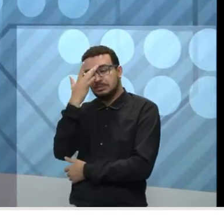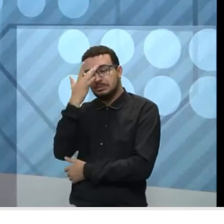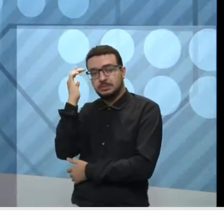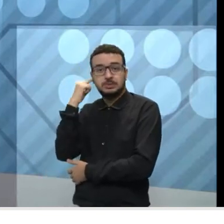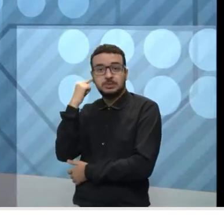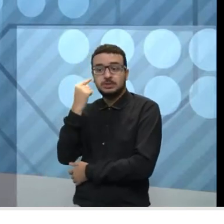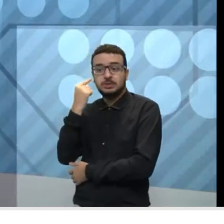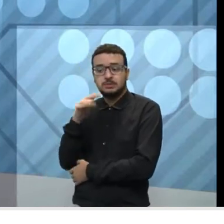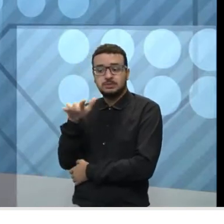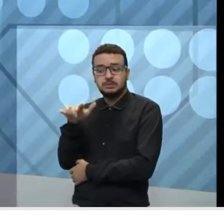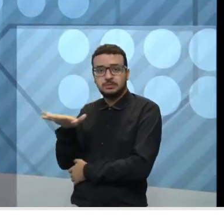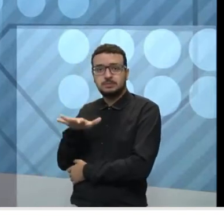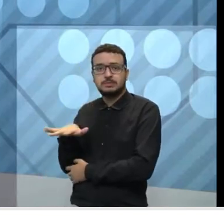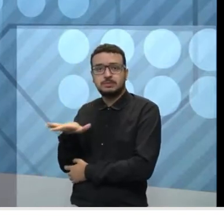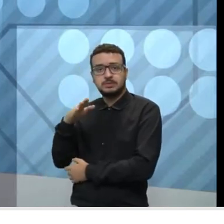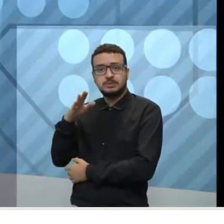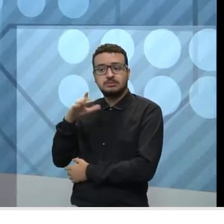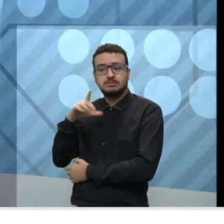de